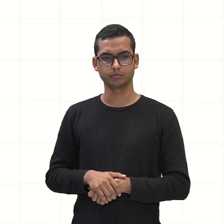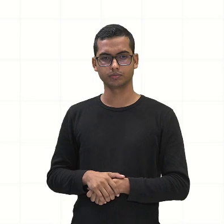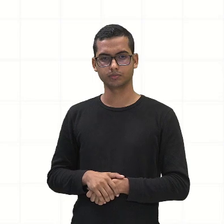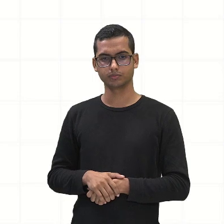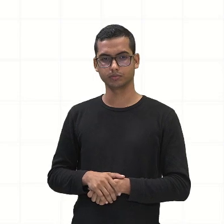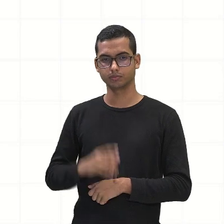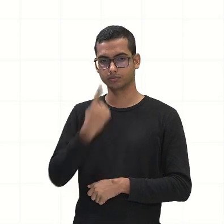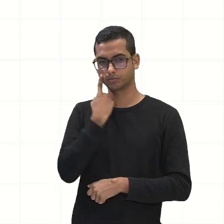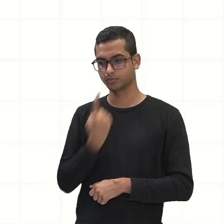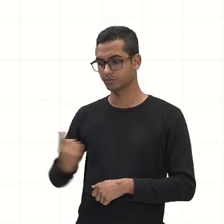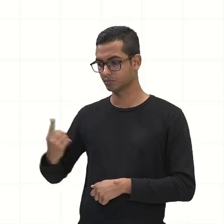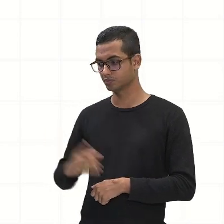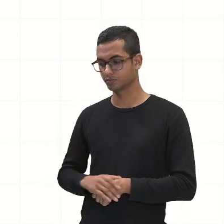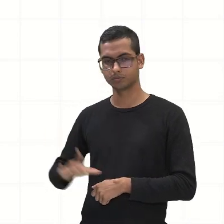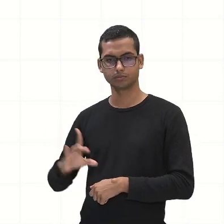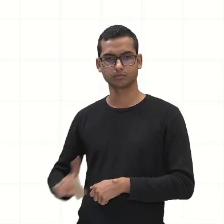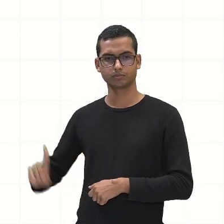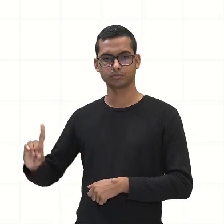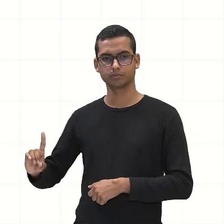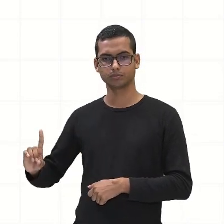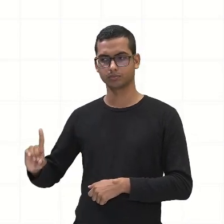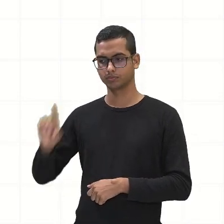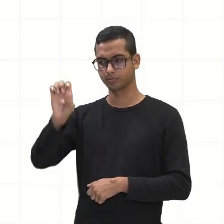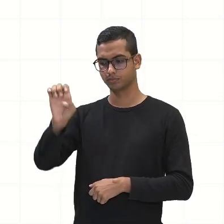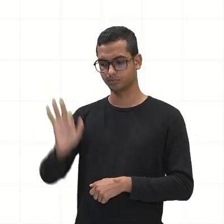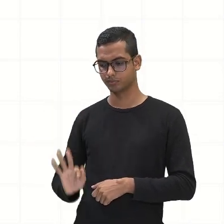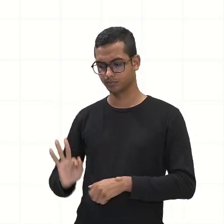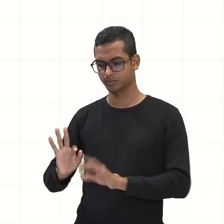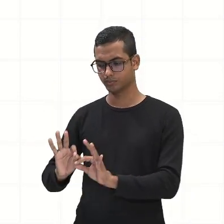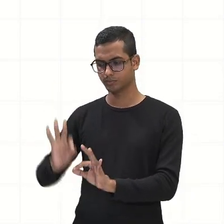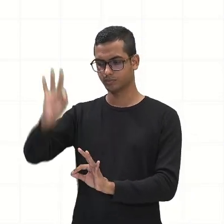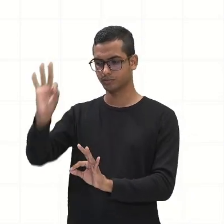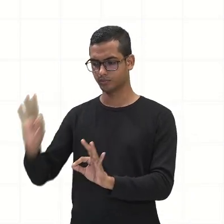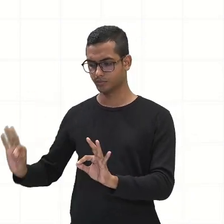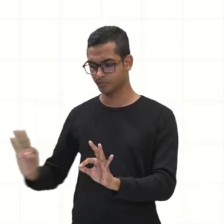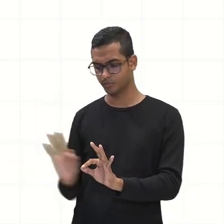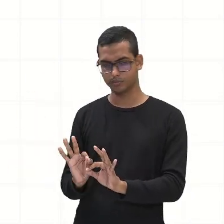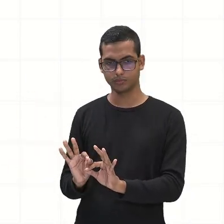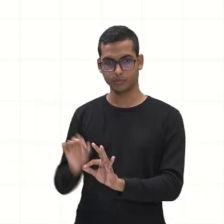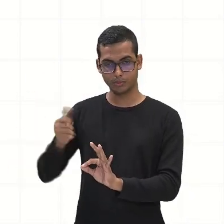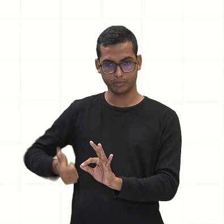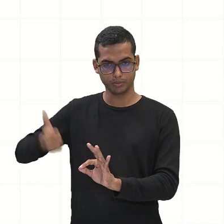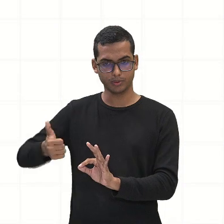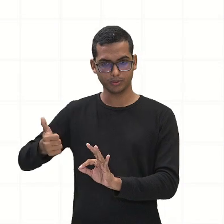EDF, beleza? Tenho esse triângulo.